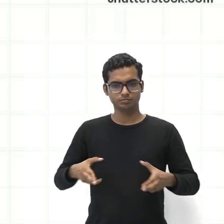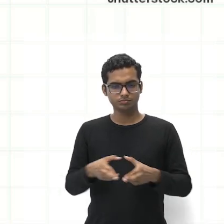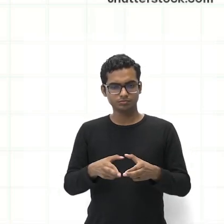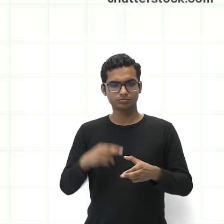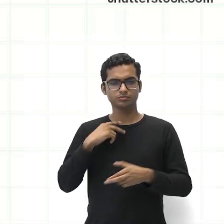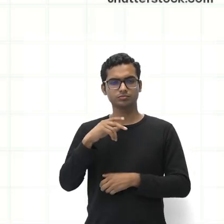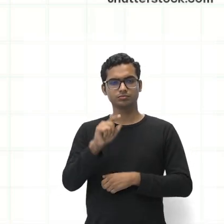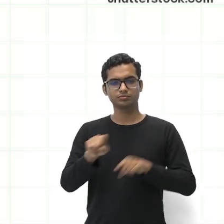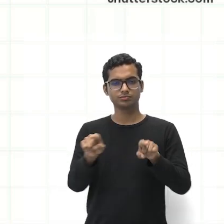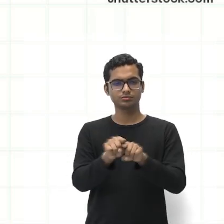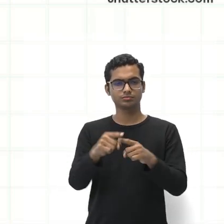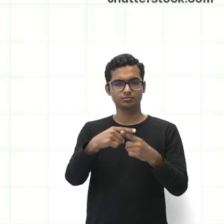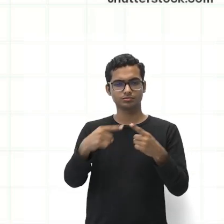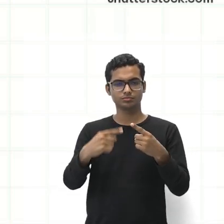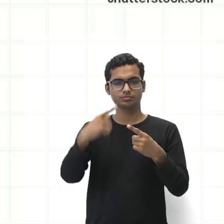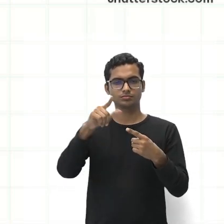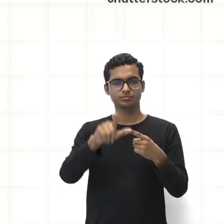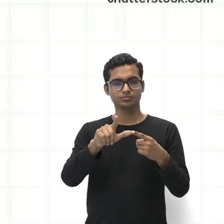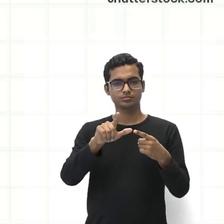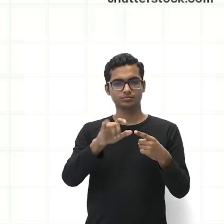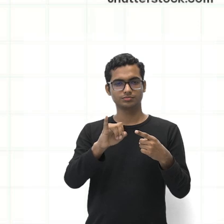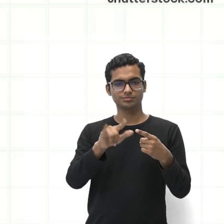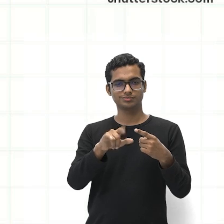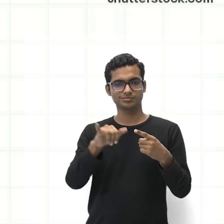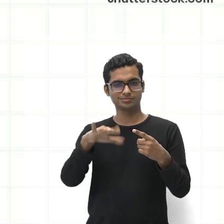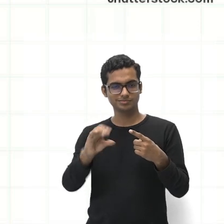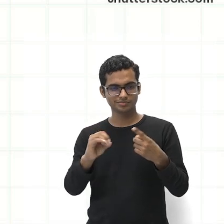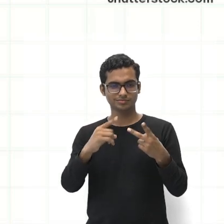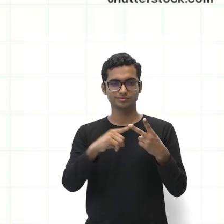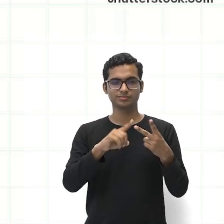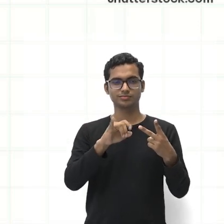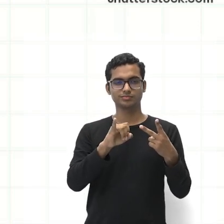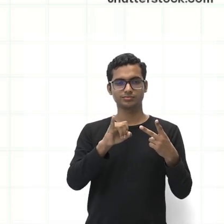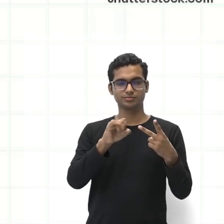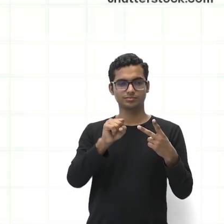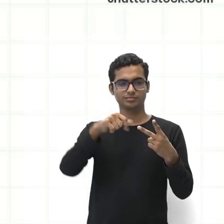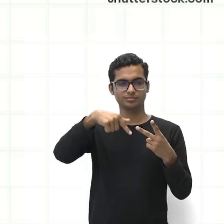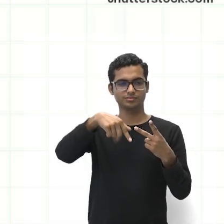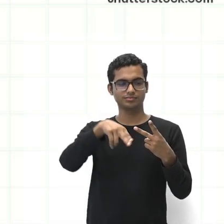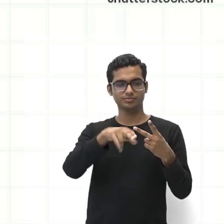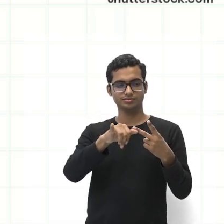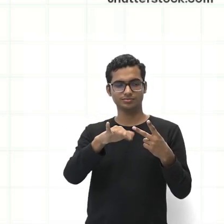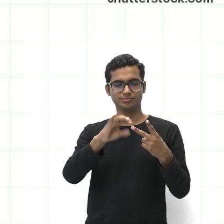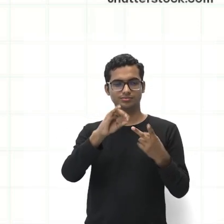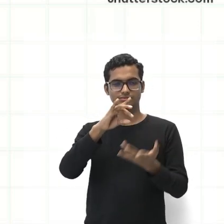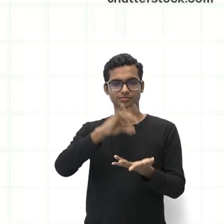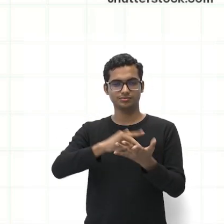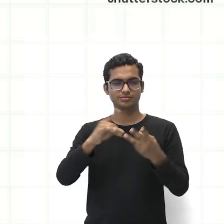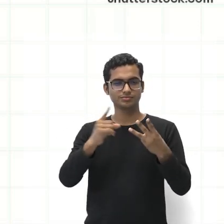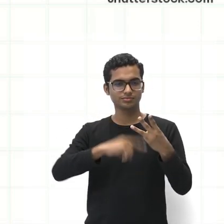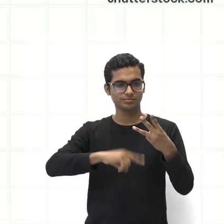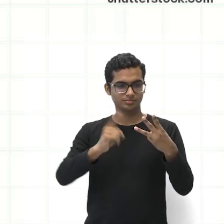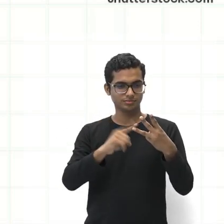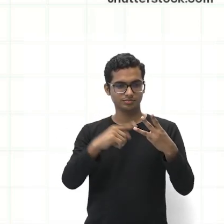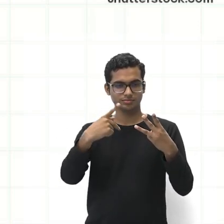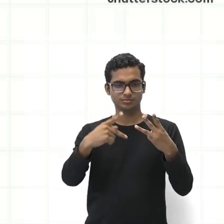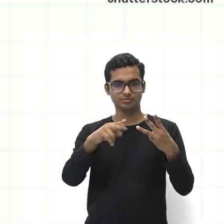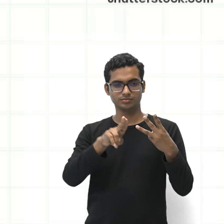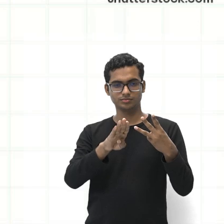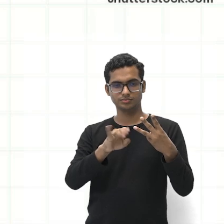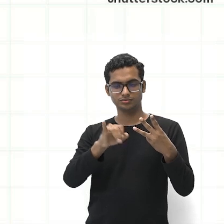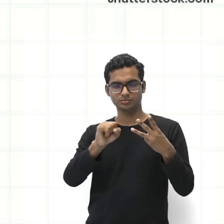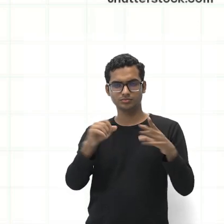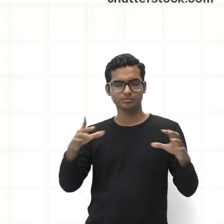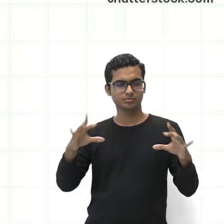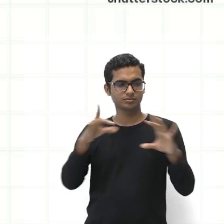púbis. E são firmemente ligados aonde? Ao sacro,